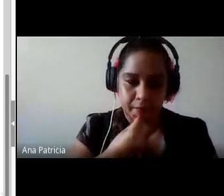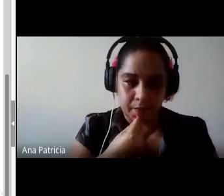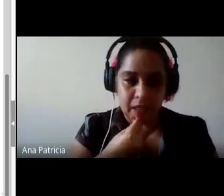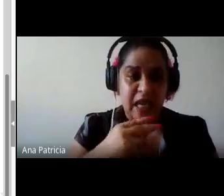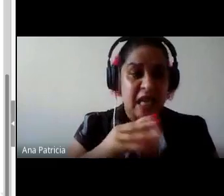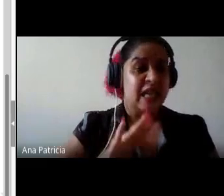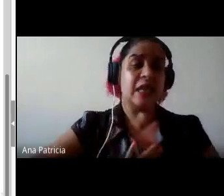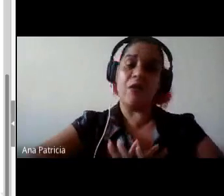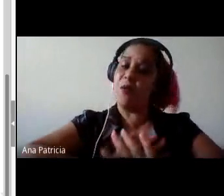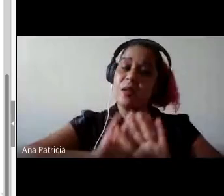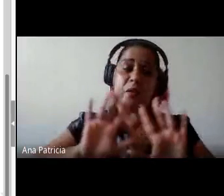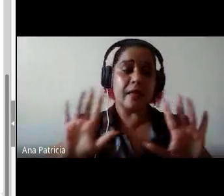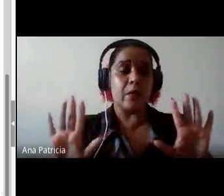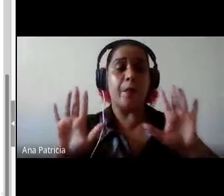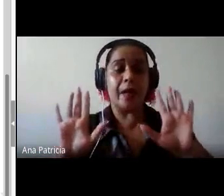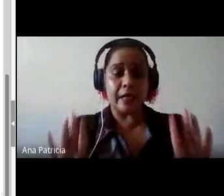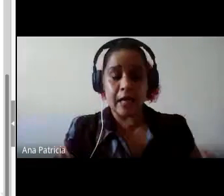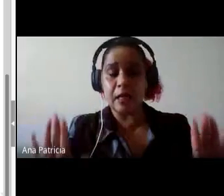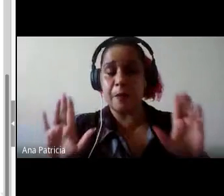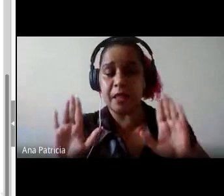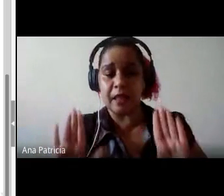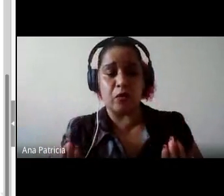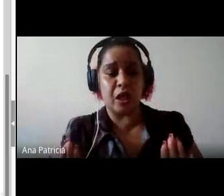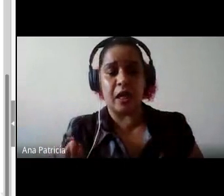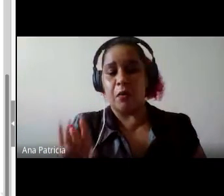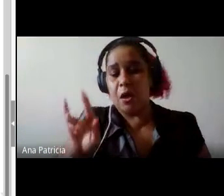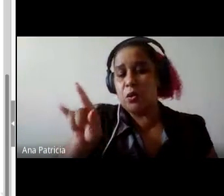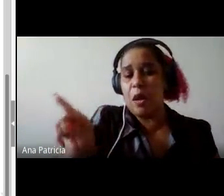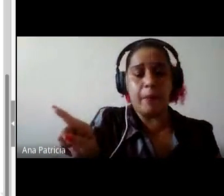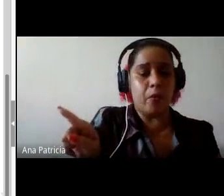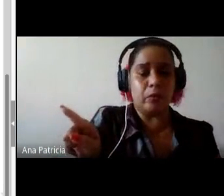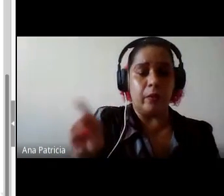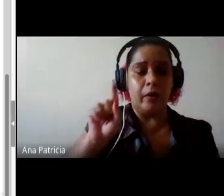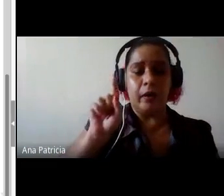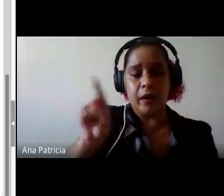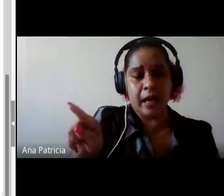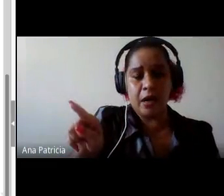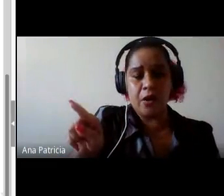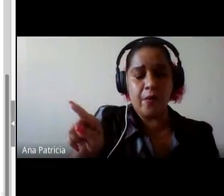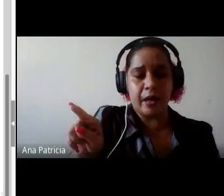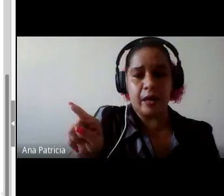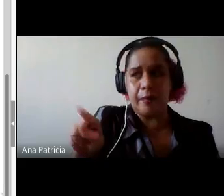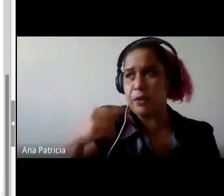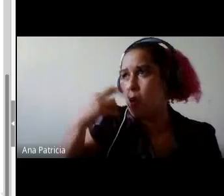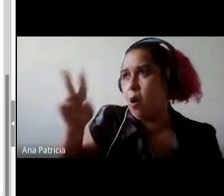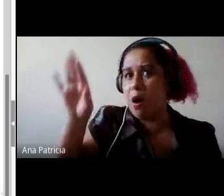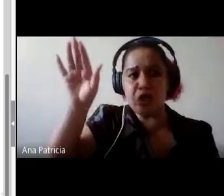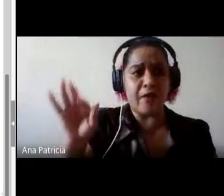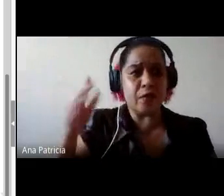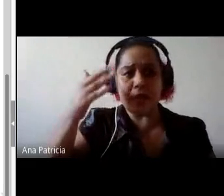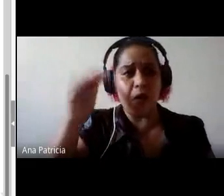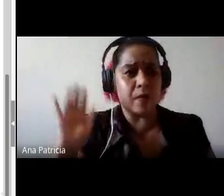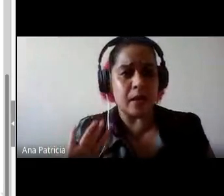homem. Se não for uma situação que eu preciso explicitar o gênero, eu só aponto ele ou ela. A pessoa